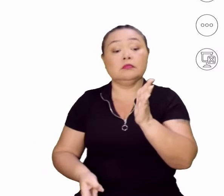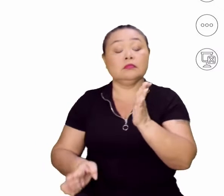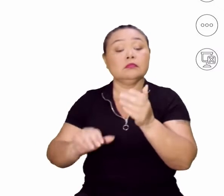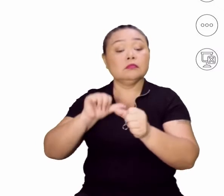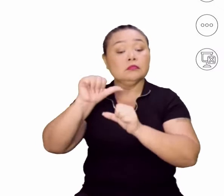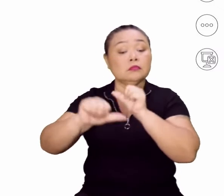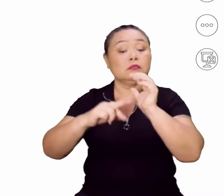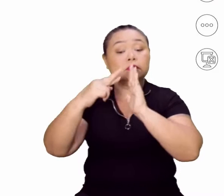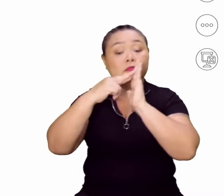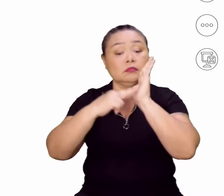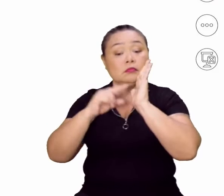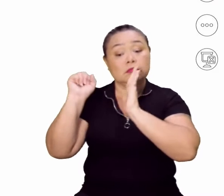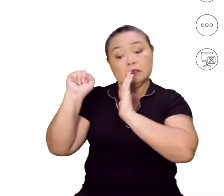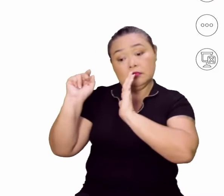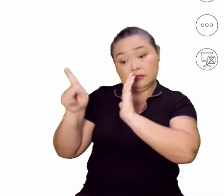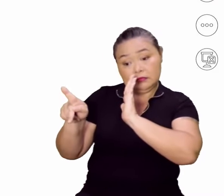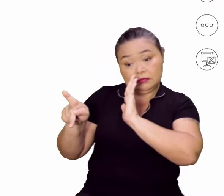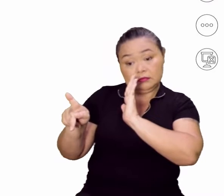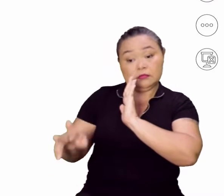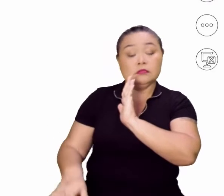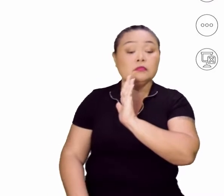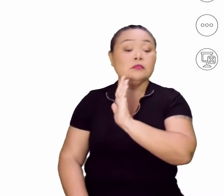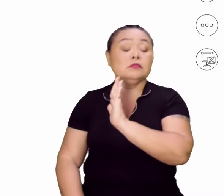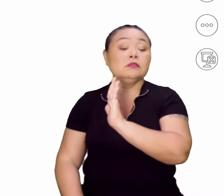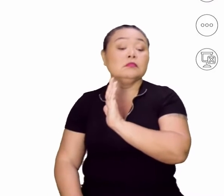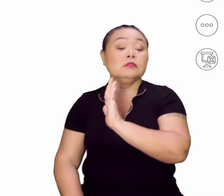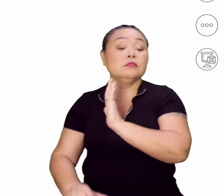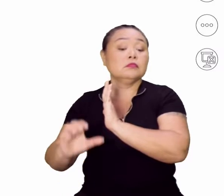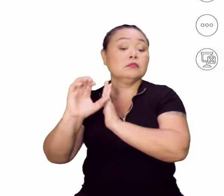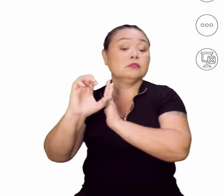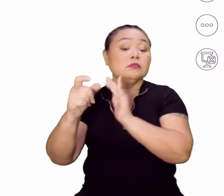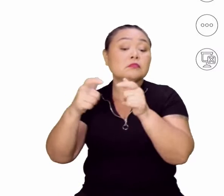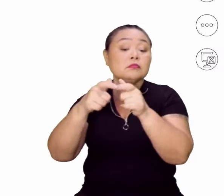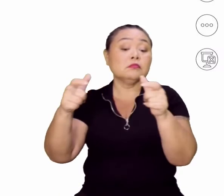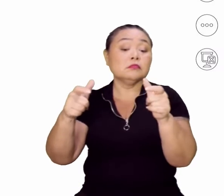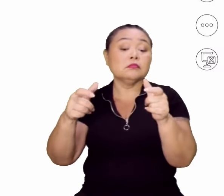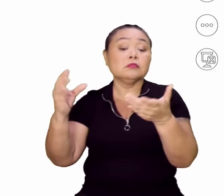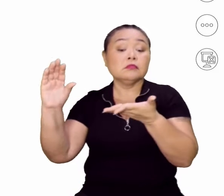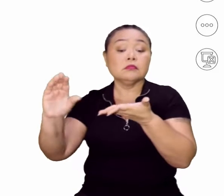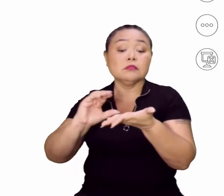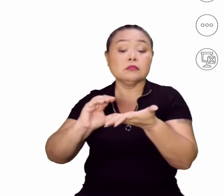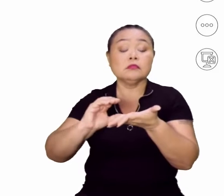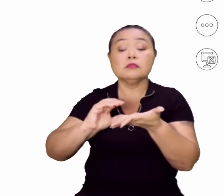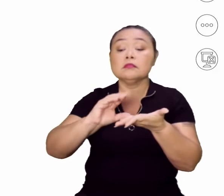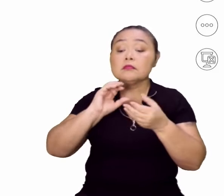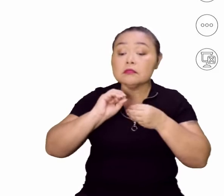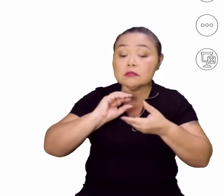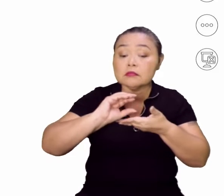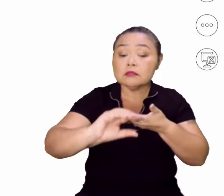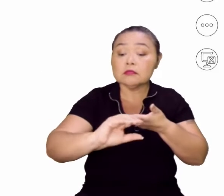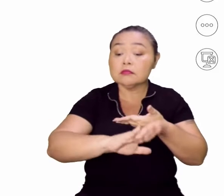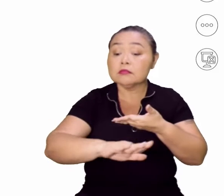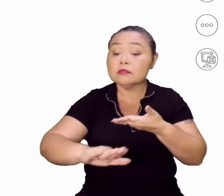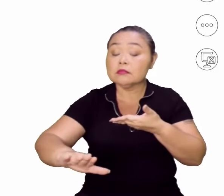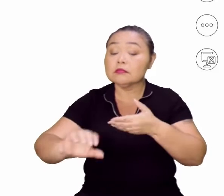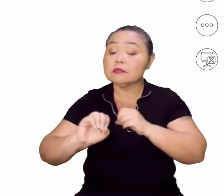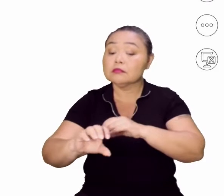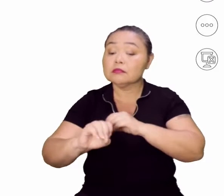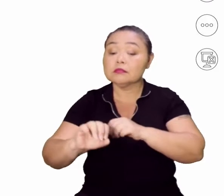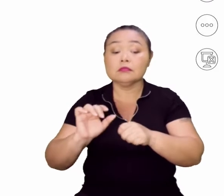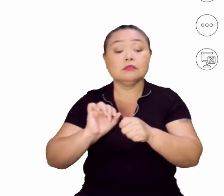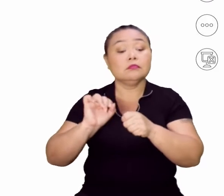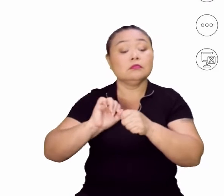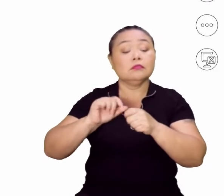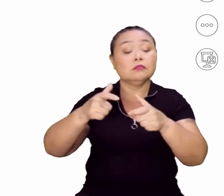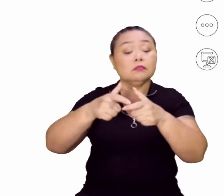B, alteração das regras da Previdência Social. C, expansão das verbas para o ensino fundamental.